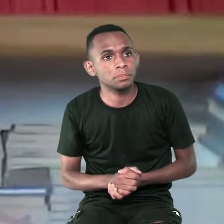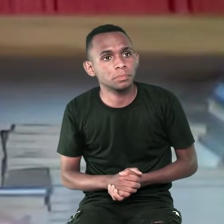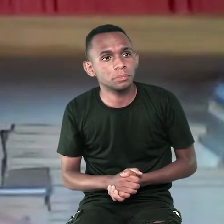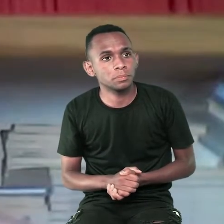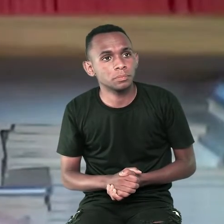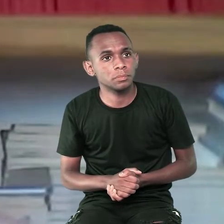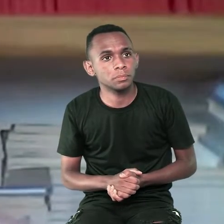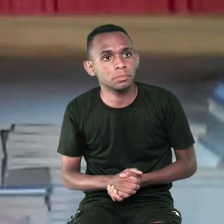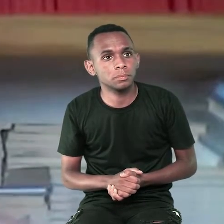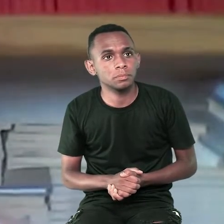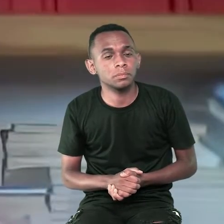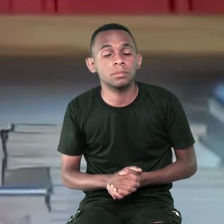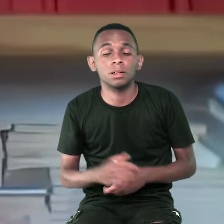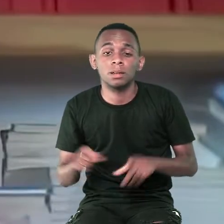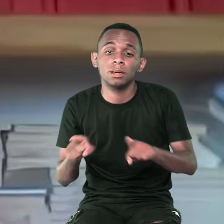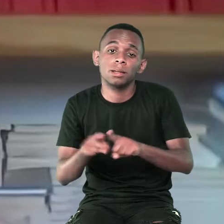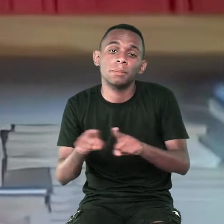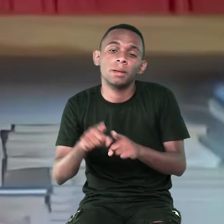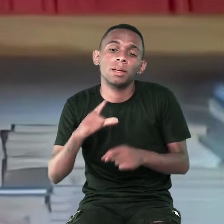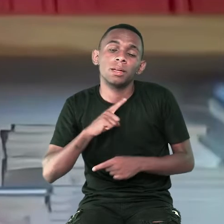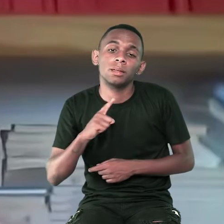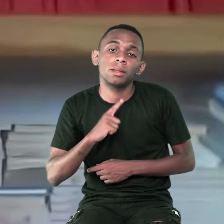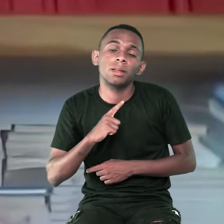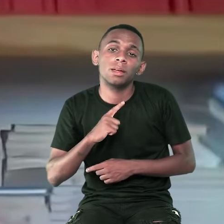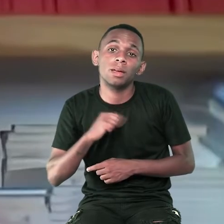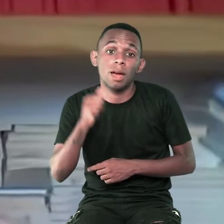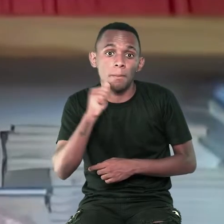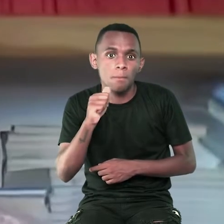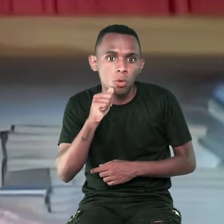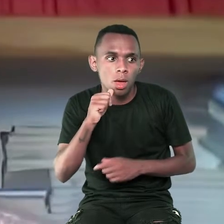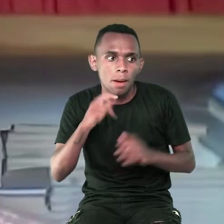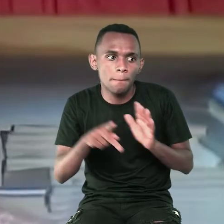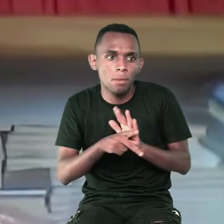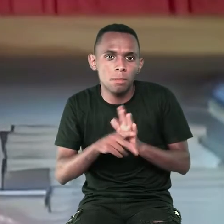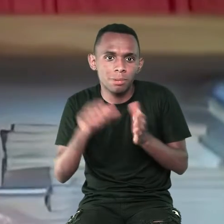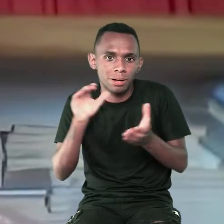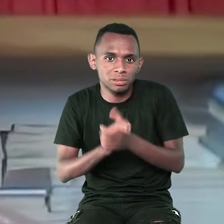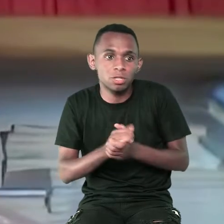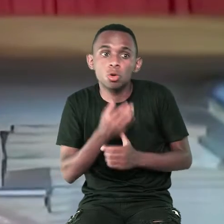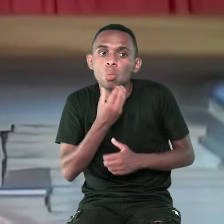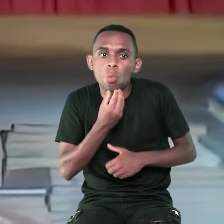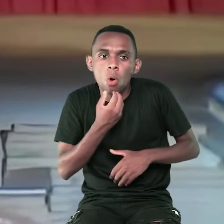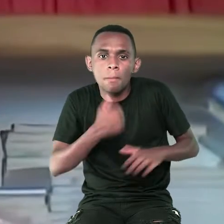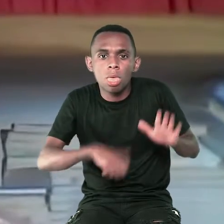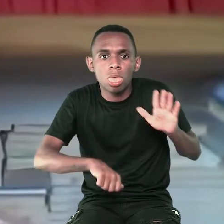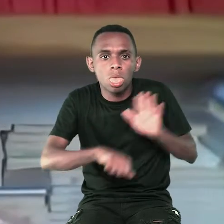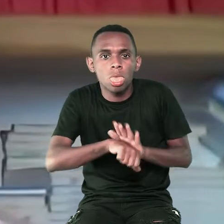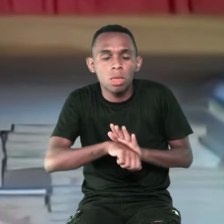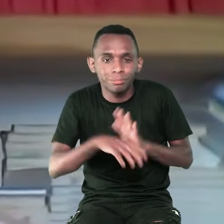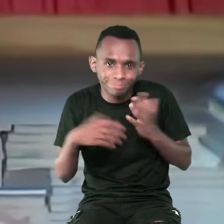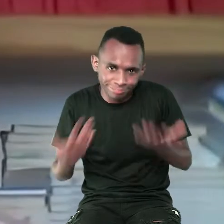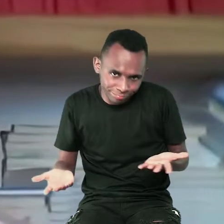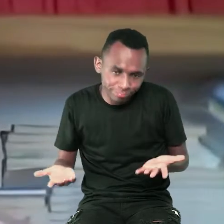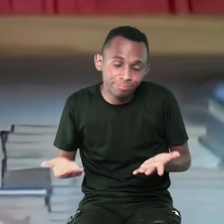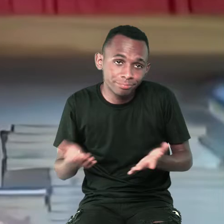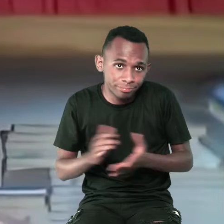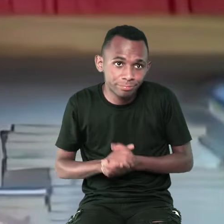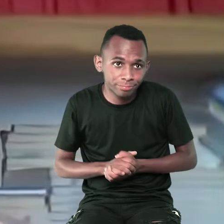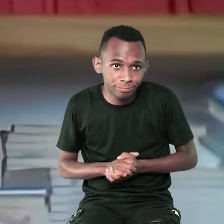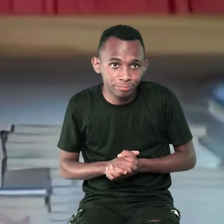aqui no livro também tem a mulher do traficante, que ela dá,